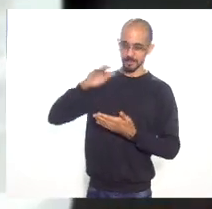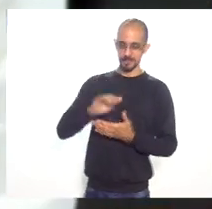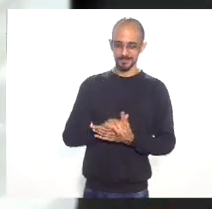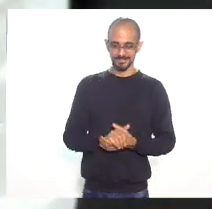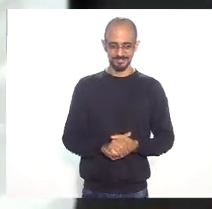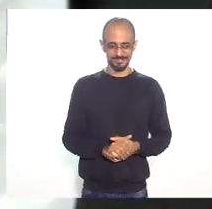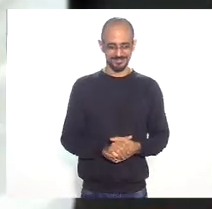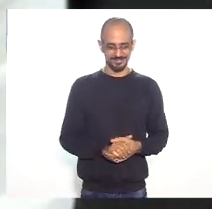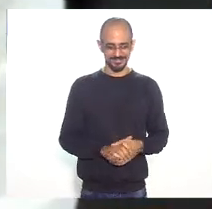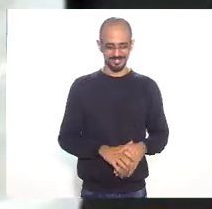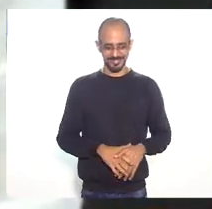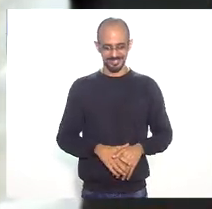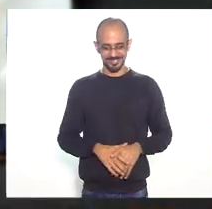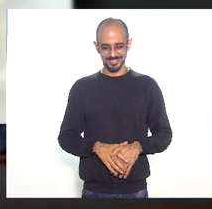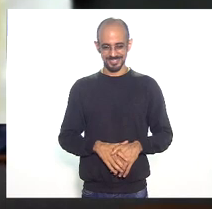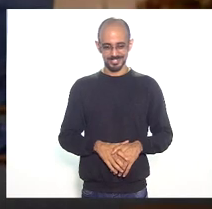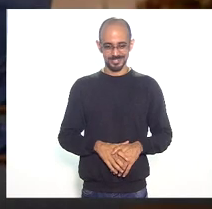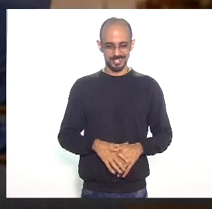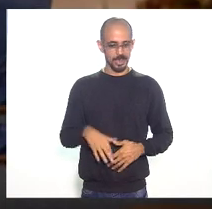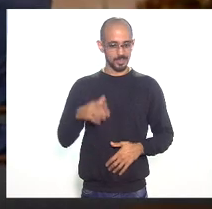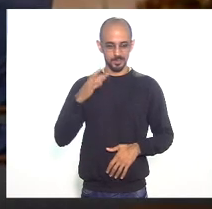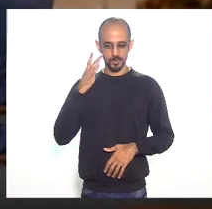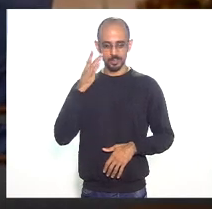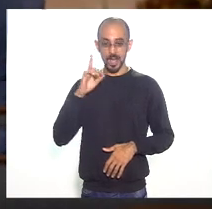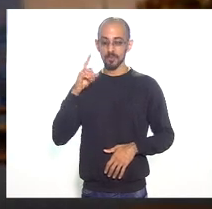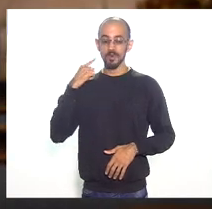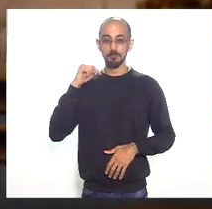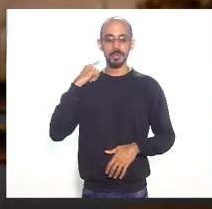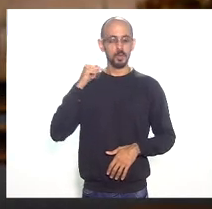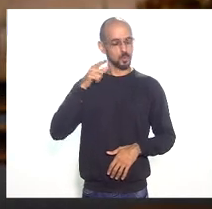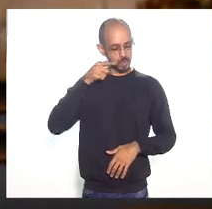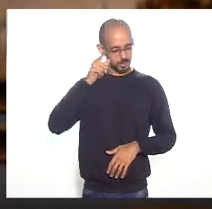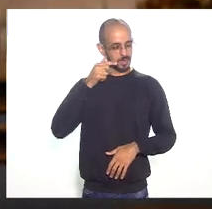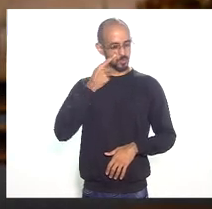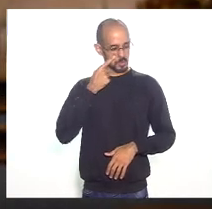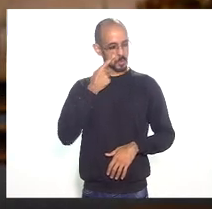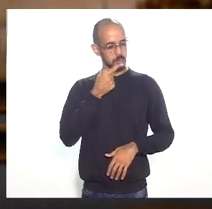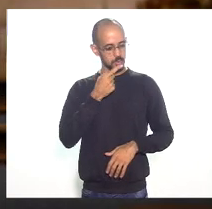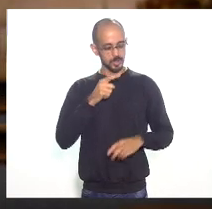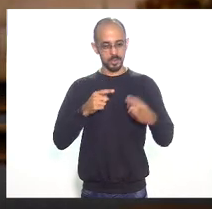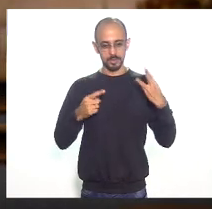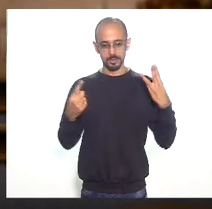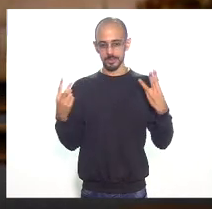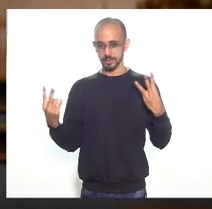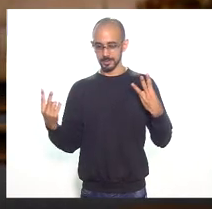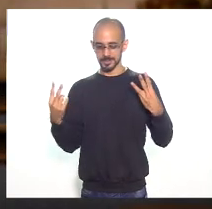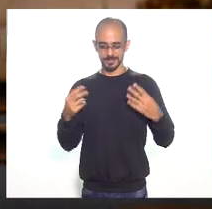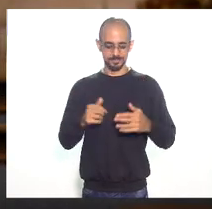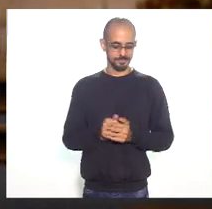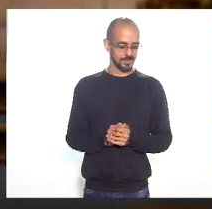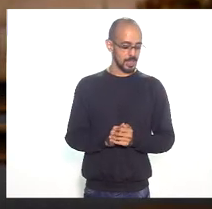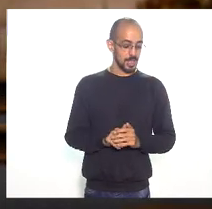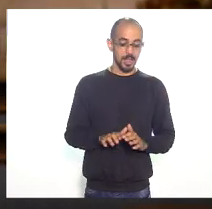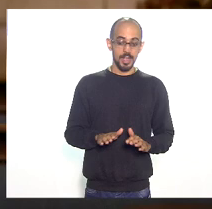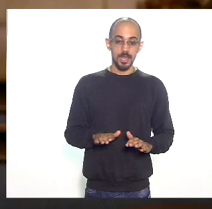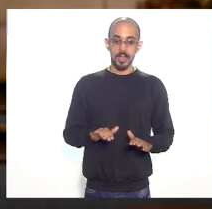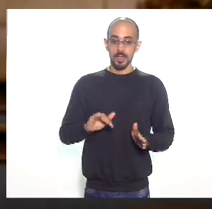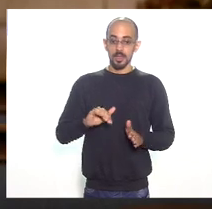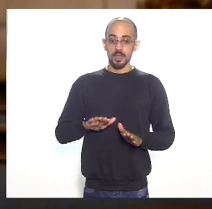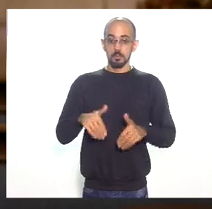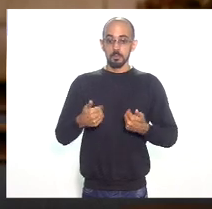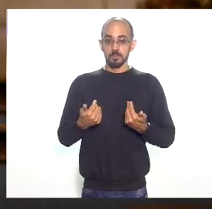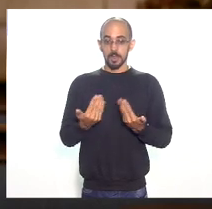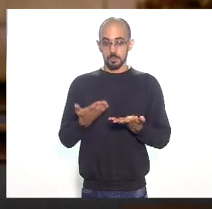sei. Ganhou, golaço. 3 a 2. Bem, então, obrigado pelo